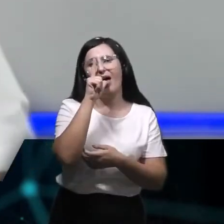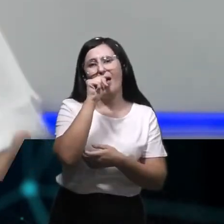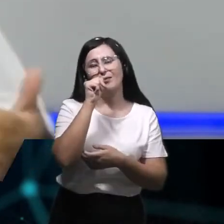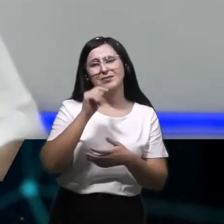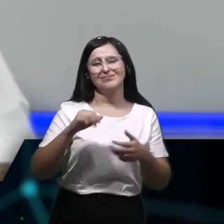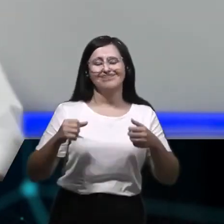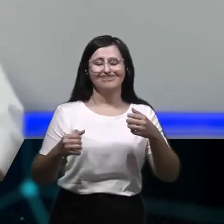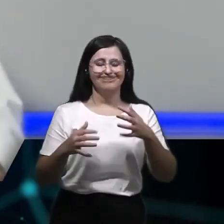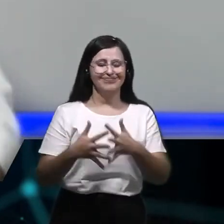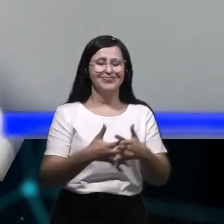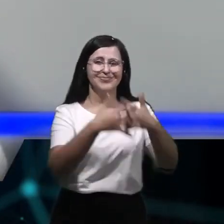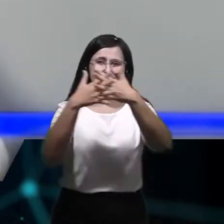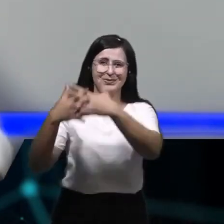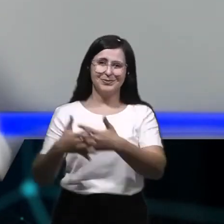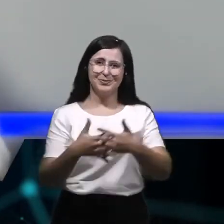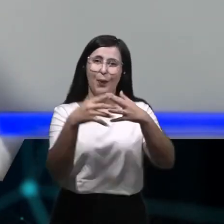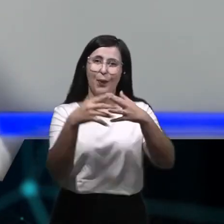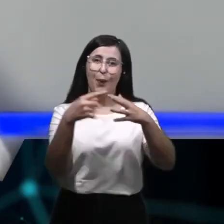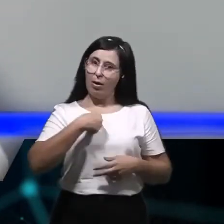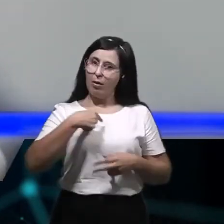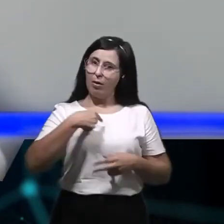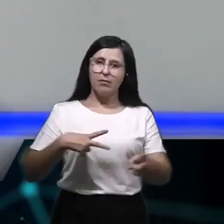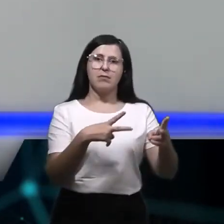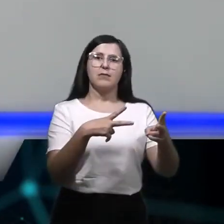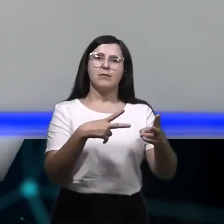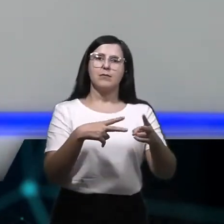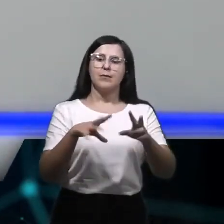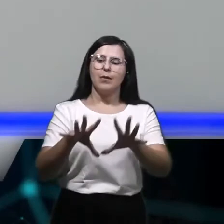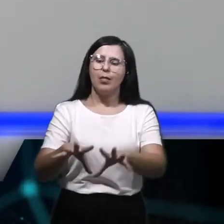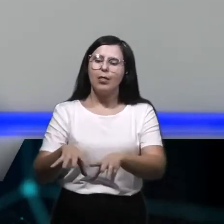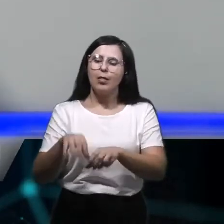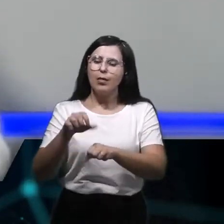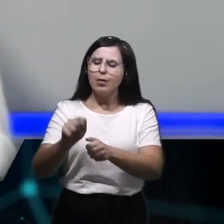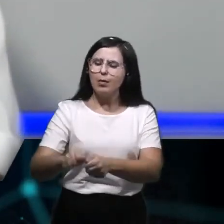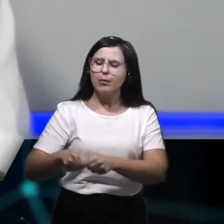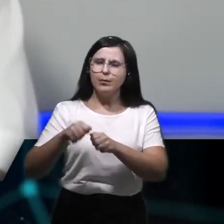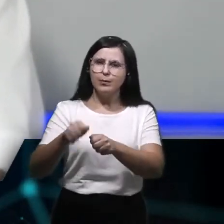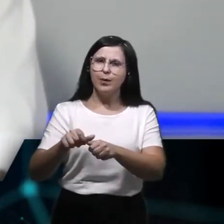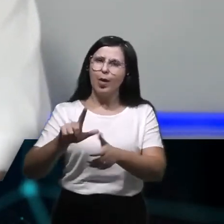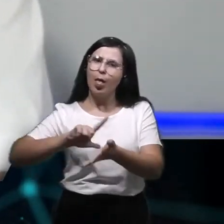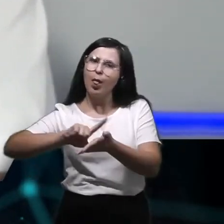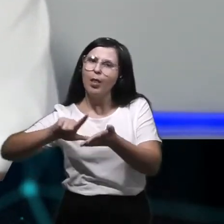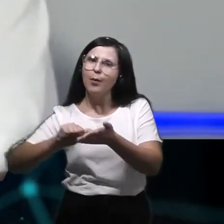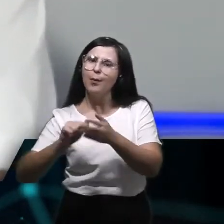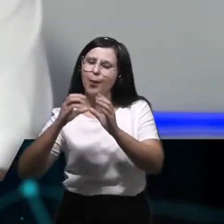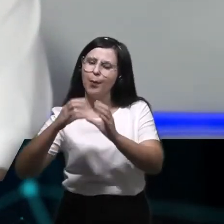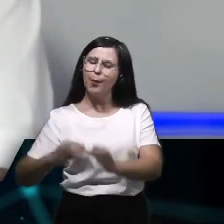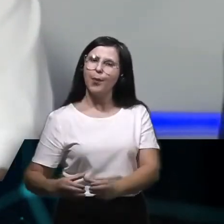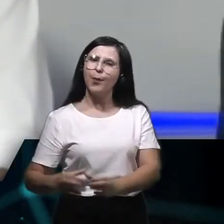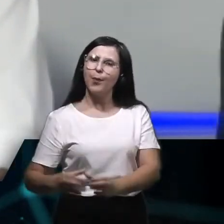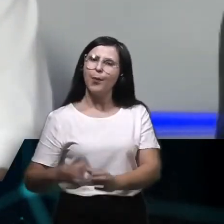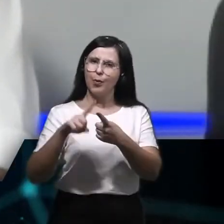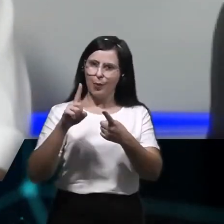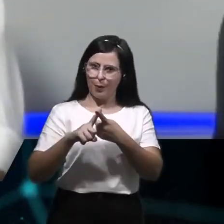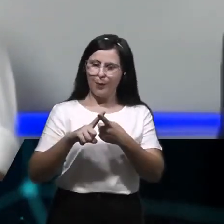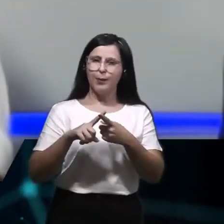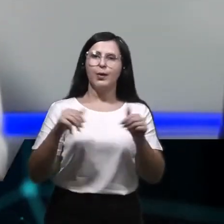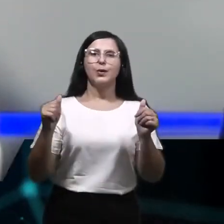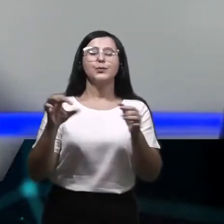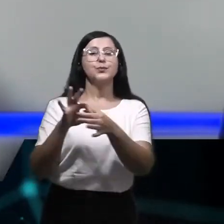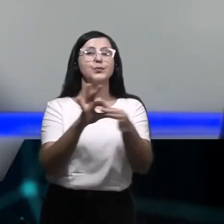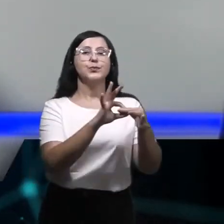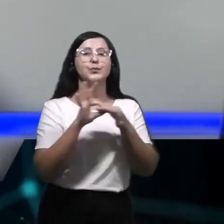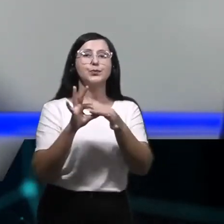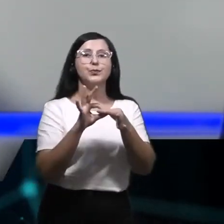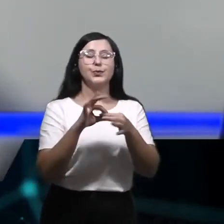fazer a minha parte, através de poço, limpando barreiro, e aí em busca com o governo do estado, solução para resolver o problema do